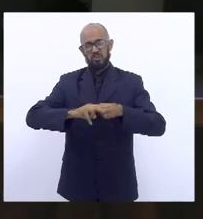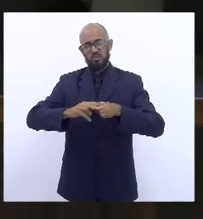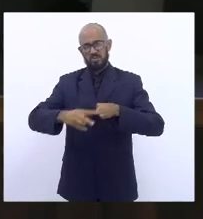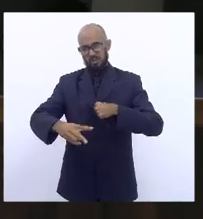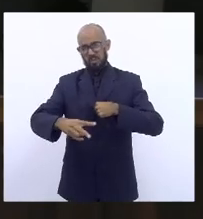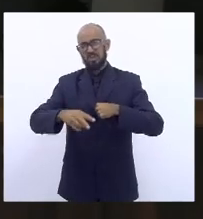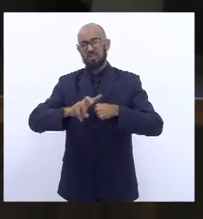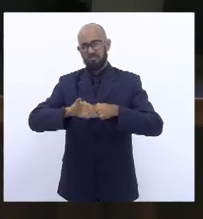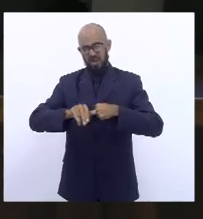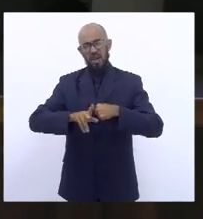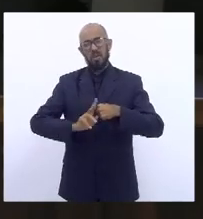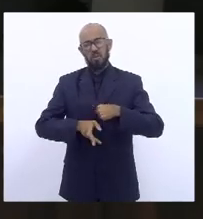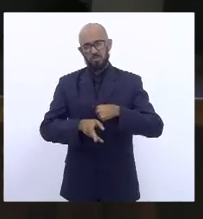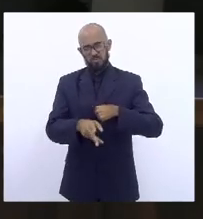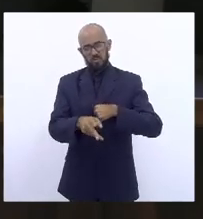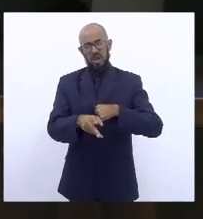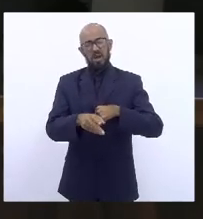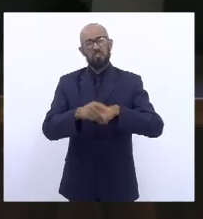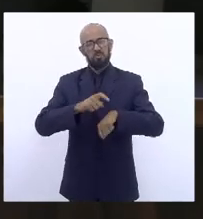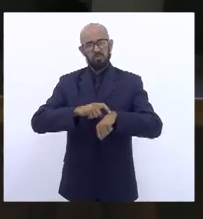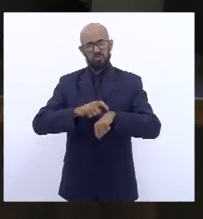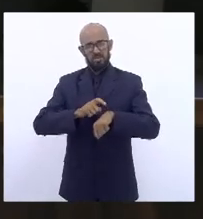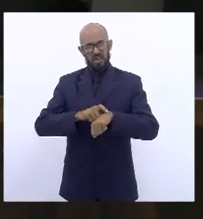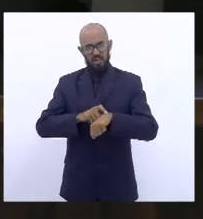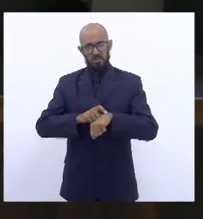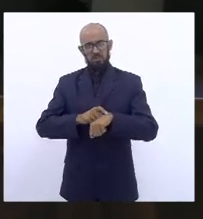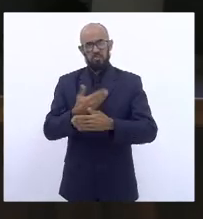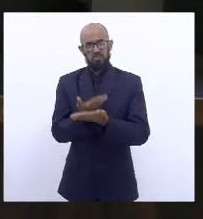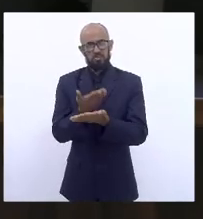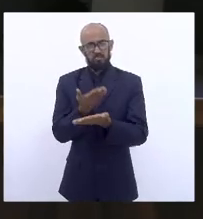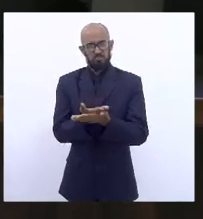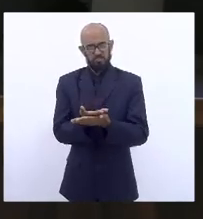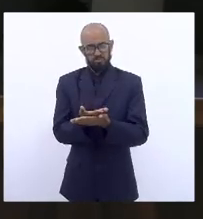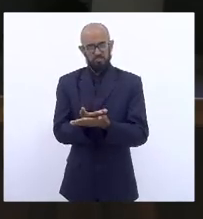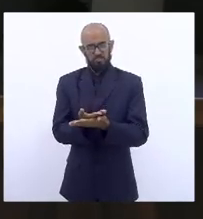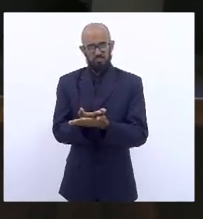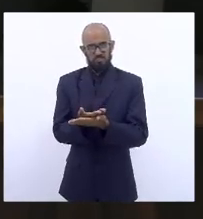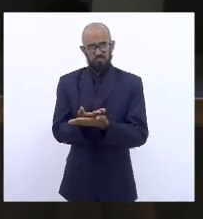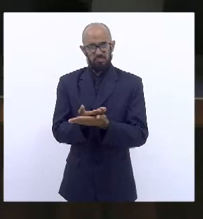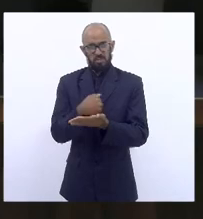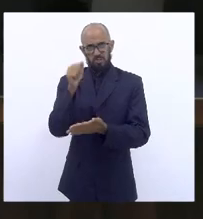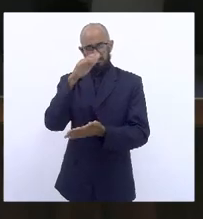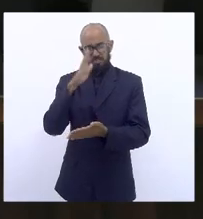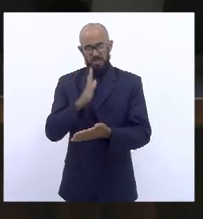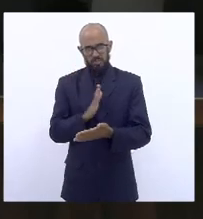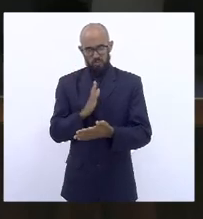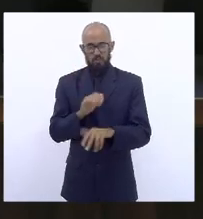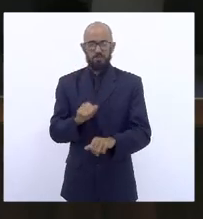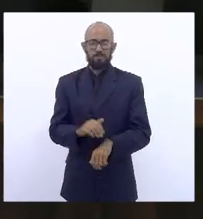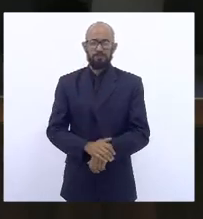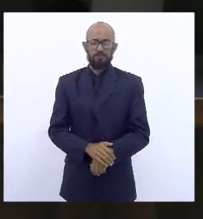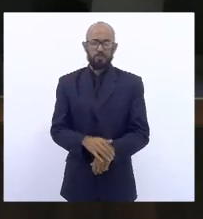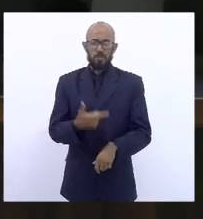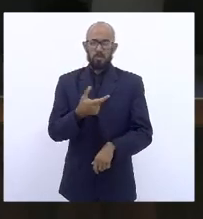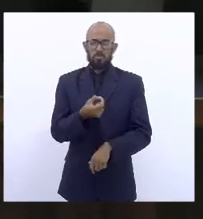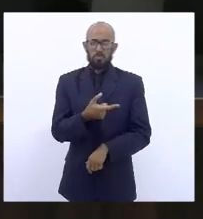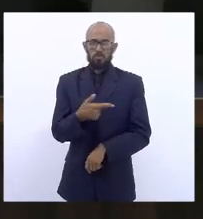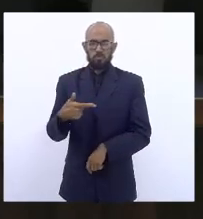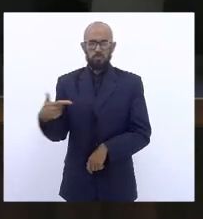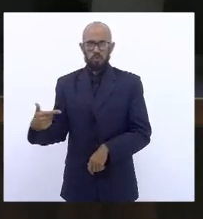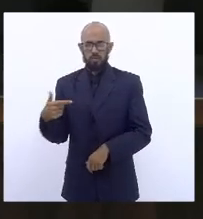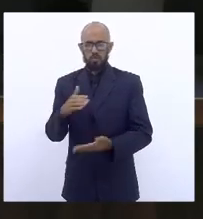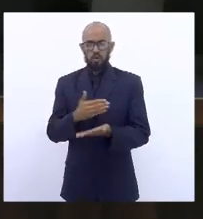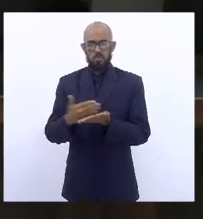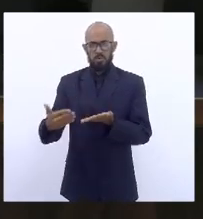ainda se farão repercutir por algum tempo no aparelho escolar brasileiro. O ano 2022 começa, em várias